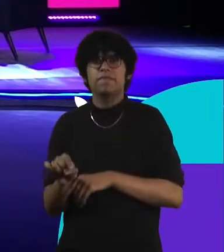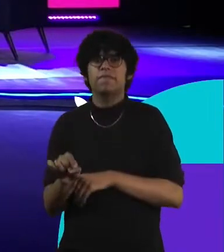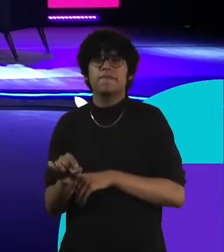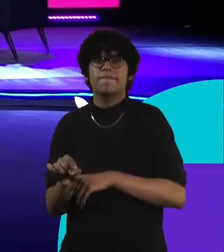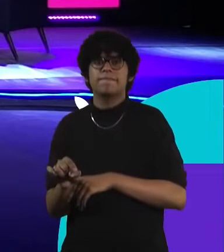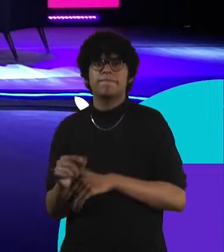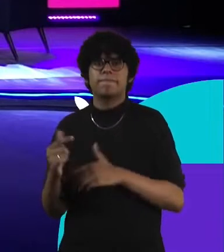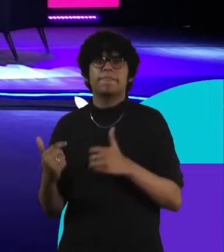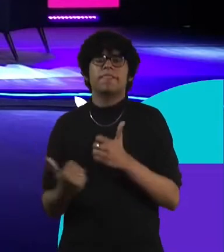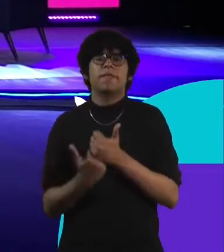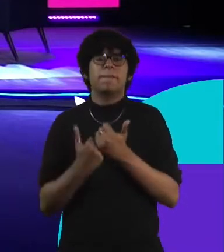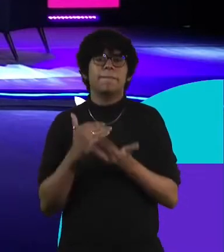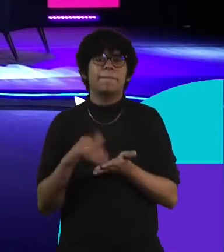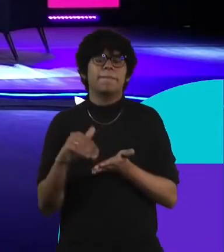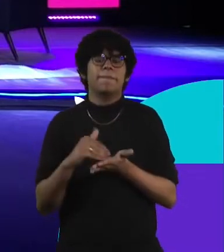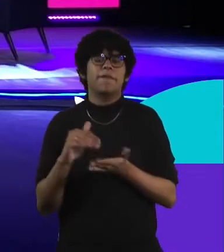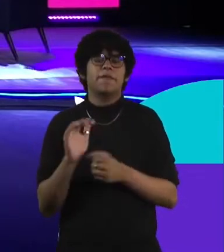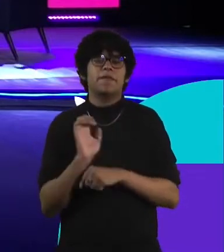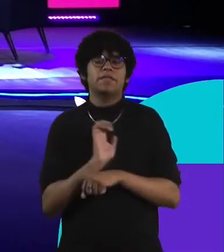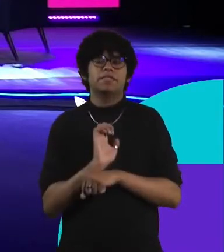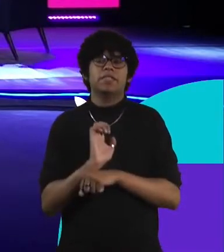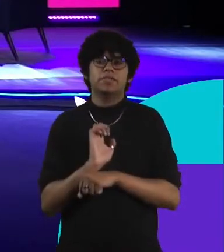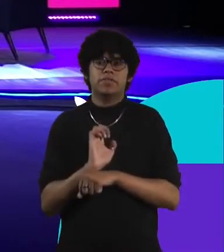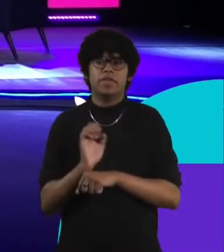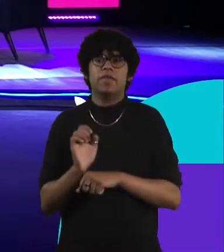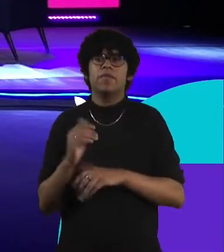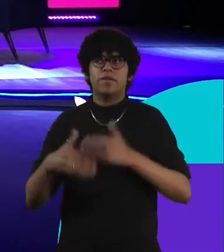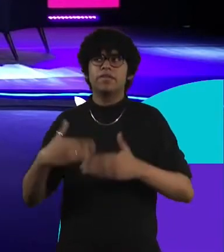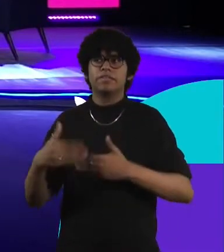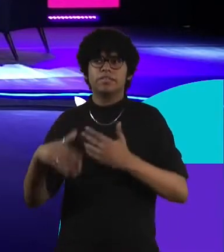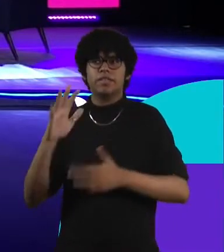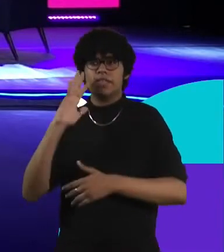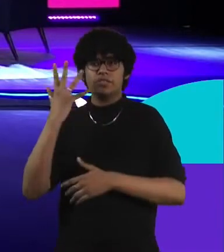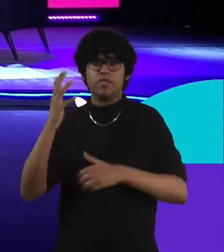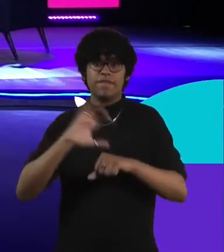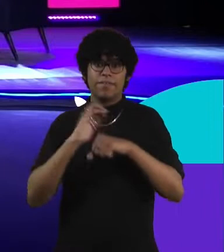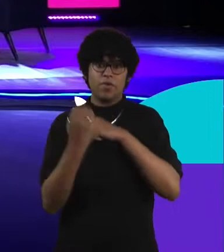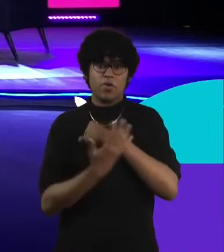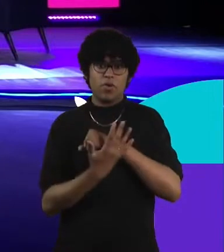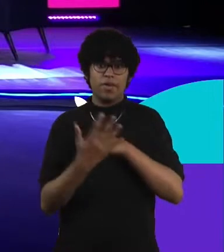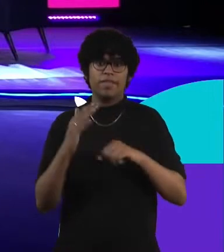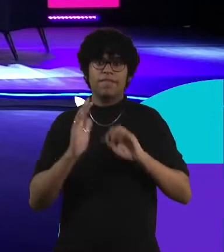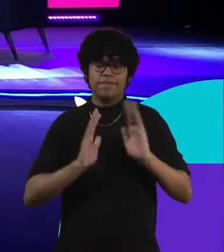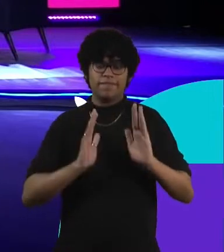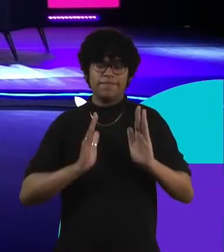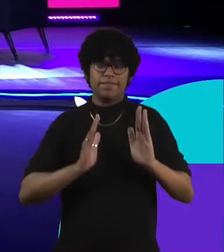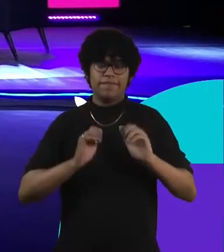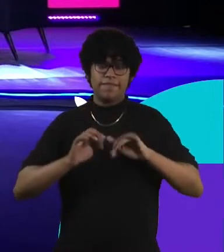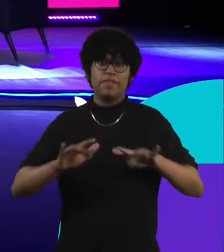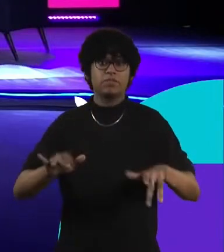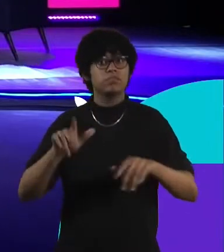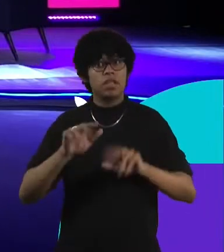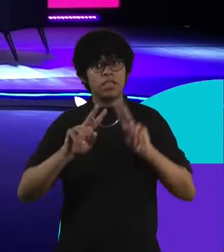auxiliar secretarias estaduais a desenvolverem soluções para o combate do coronavírus. E aí o tema do laboratório desse ano, como eu